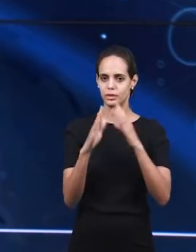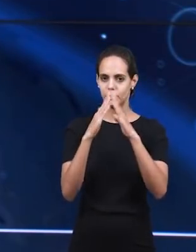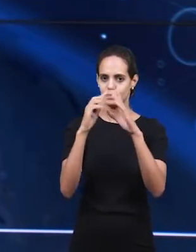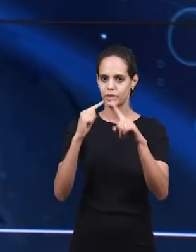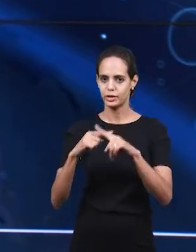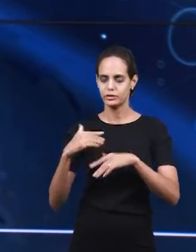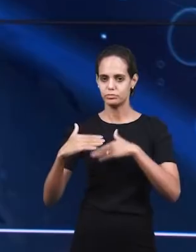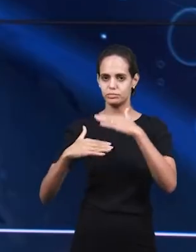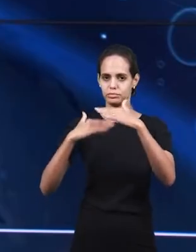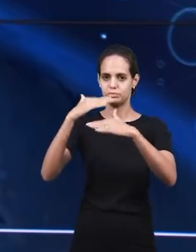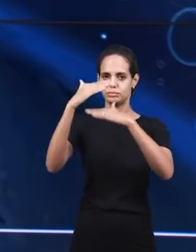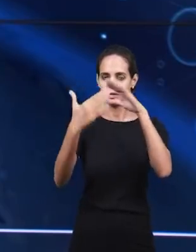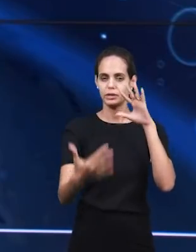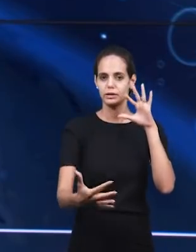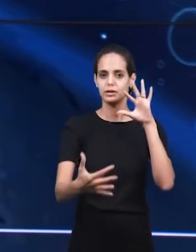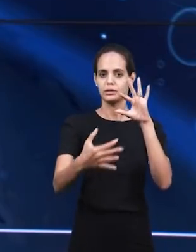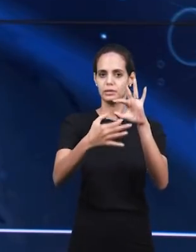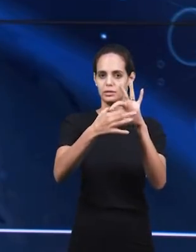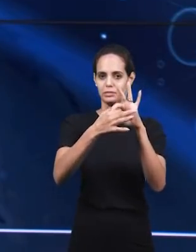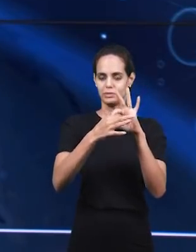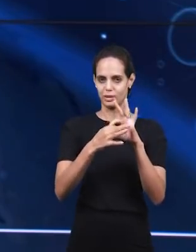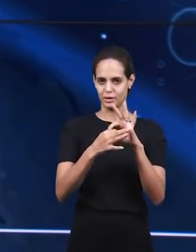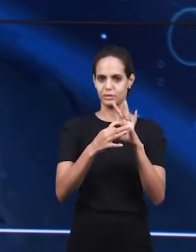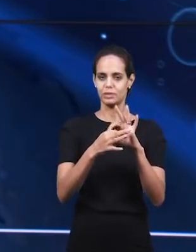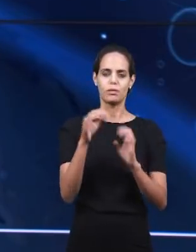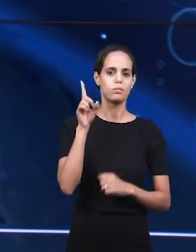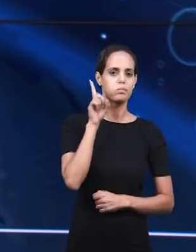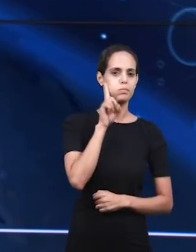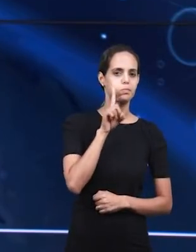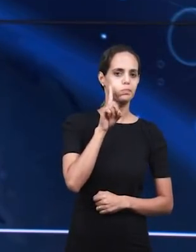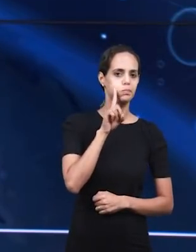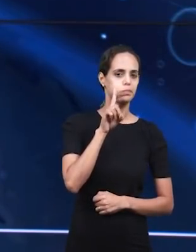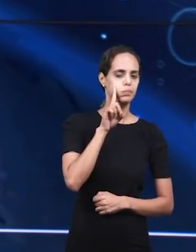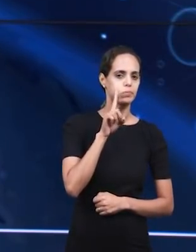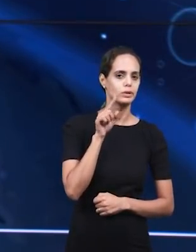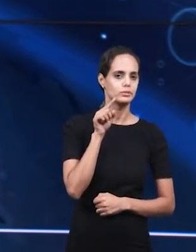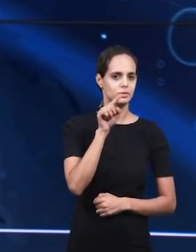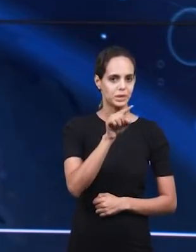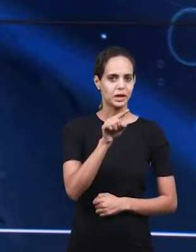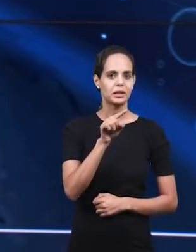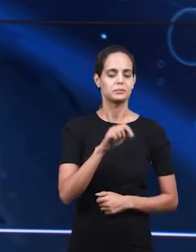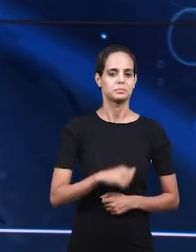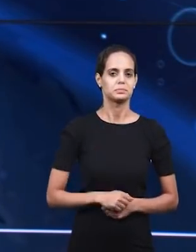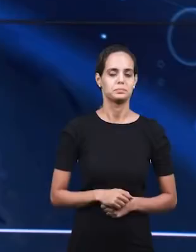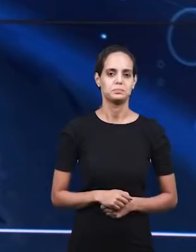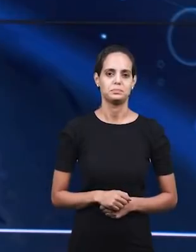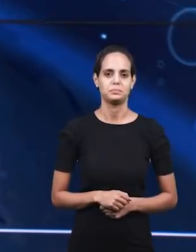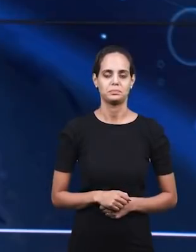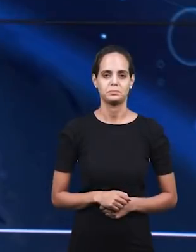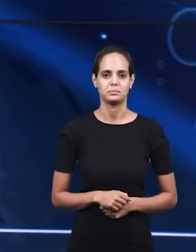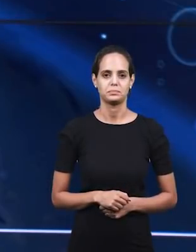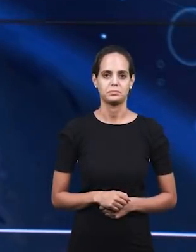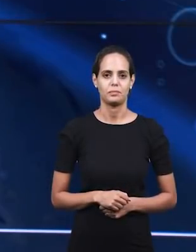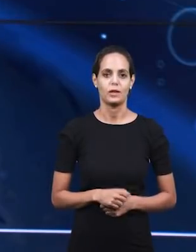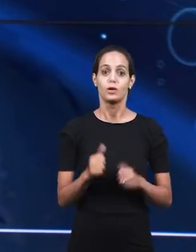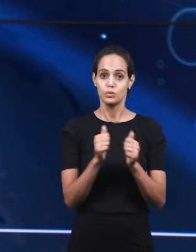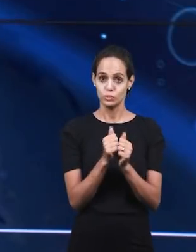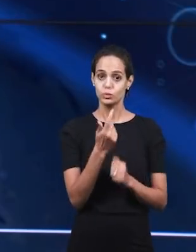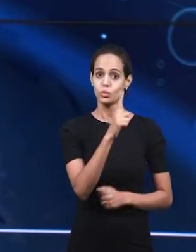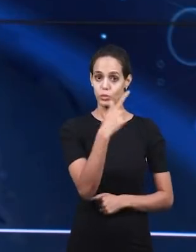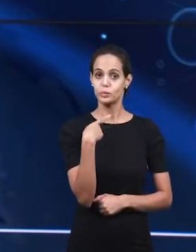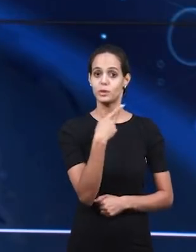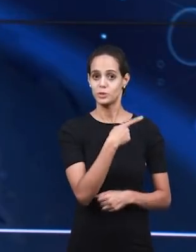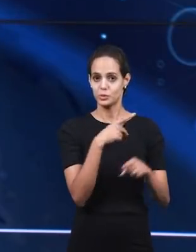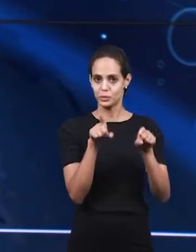a coordenação dos Estados Unidos da América, pastor Gerson Belucci. E nós só não vamos agora, nós passamos por cima